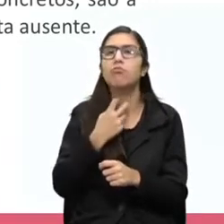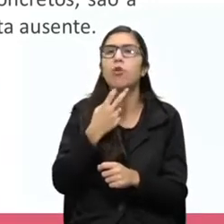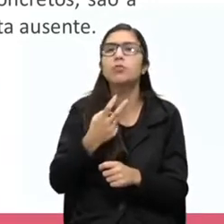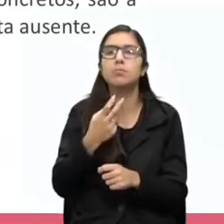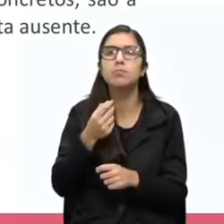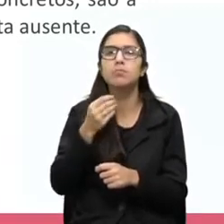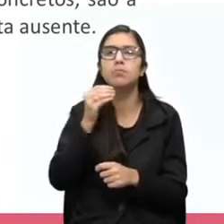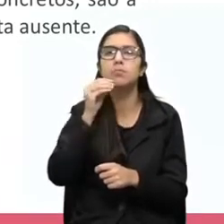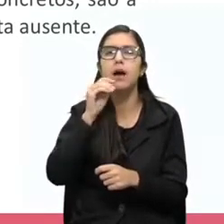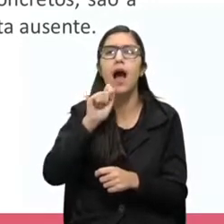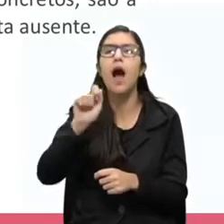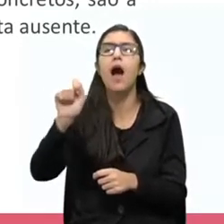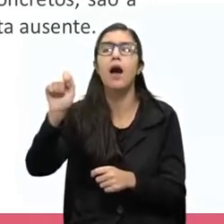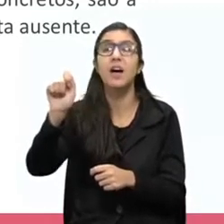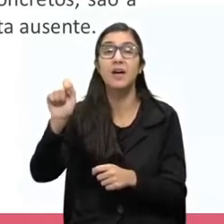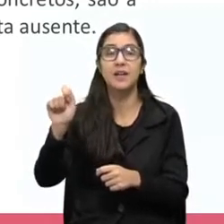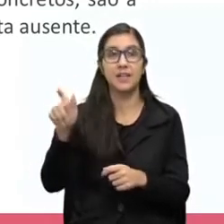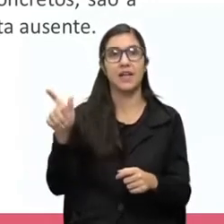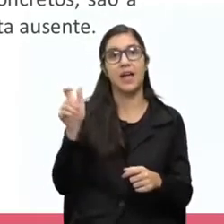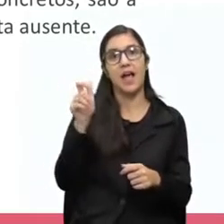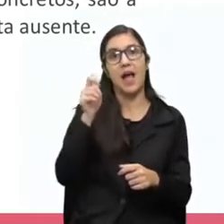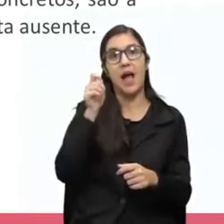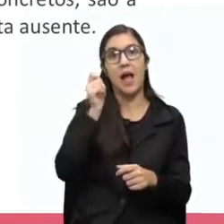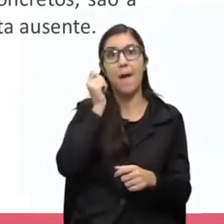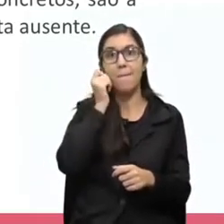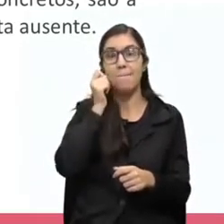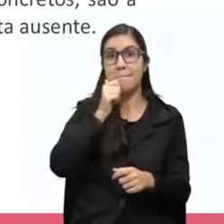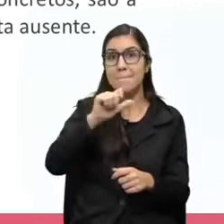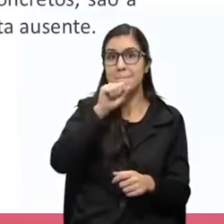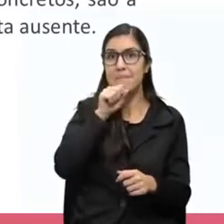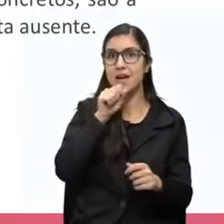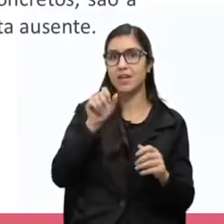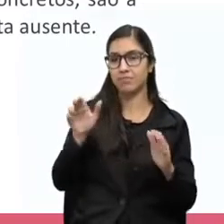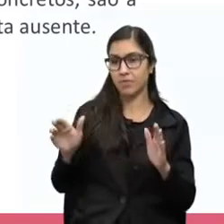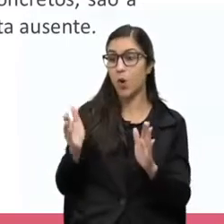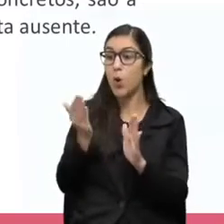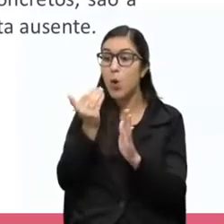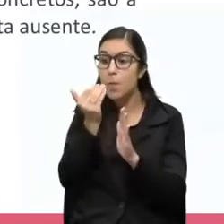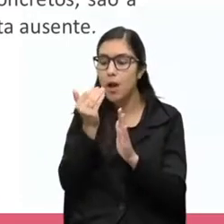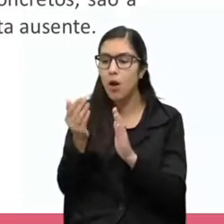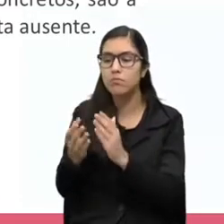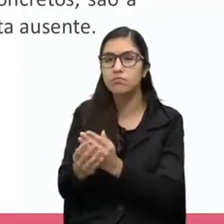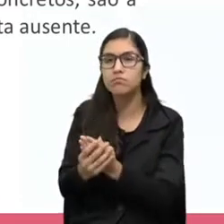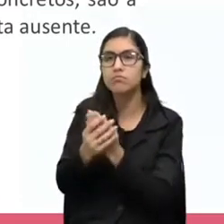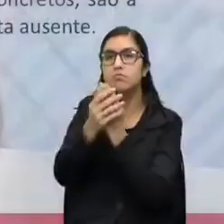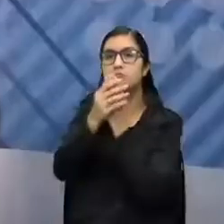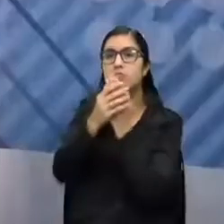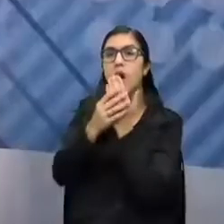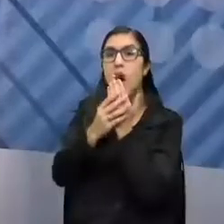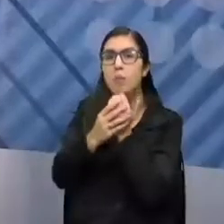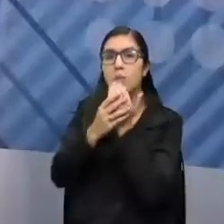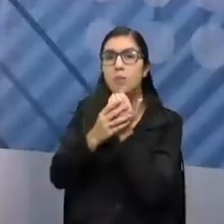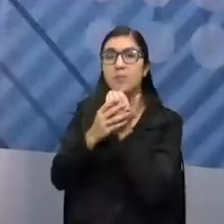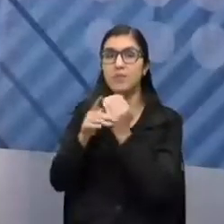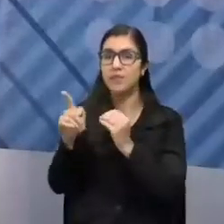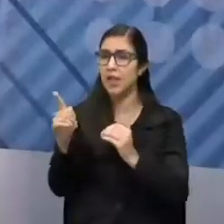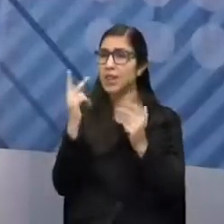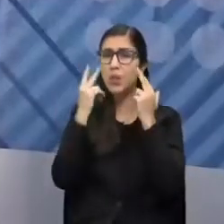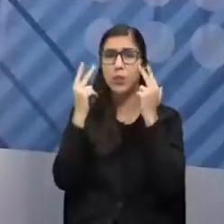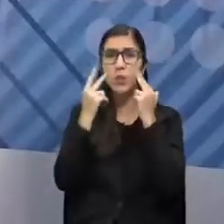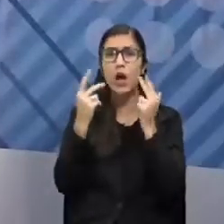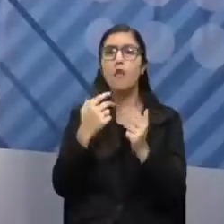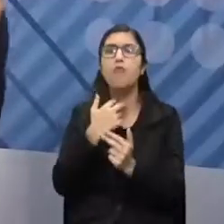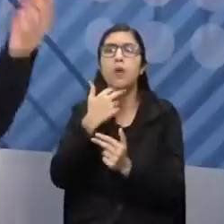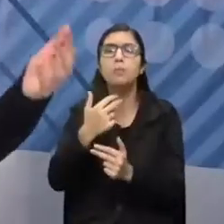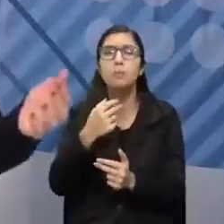mãe vem e faz comer é sinalizado em levar a mão na boca. Então, toda vez que ela faz esse gesto, que é natural,